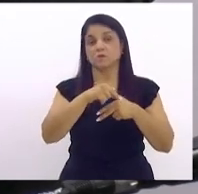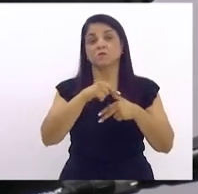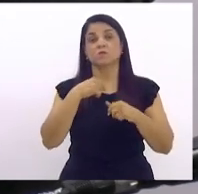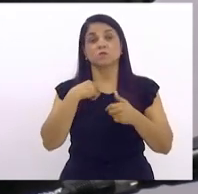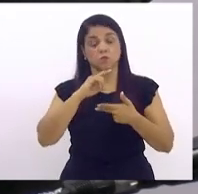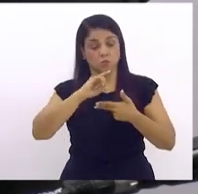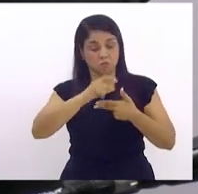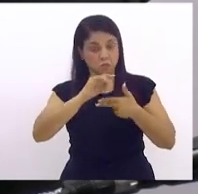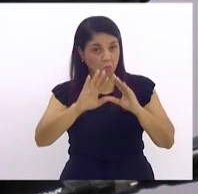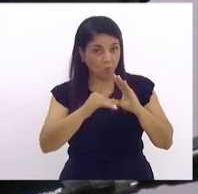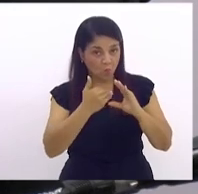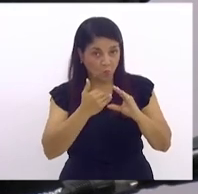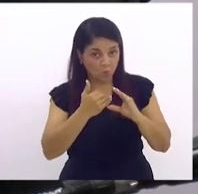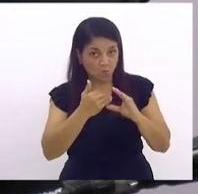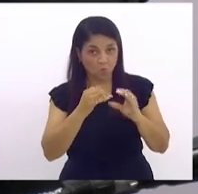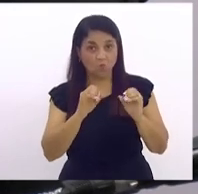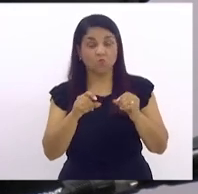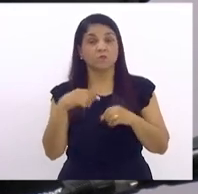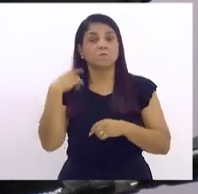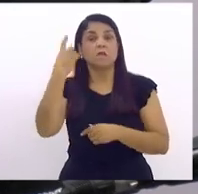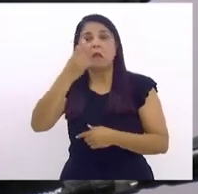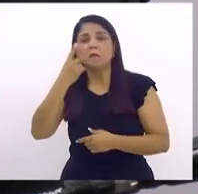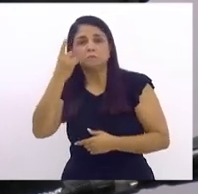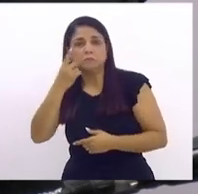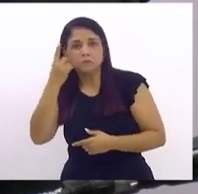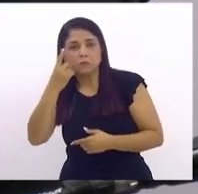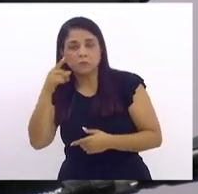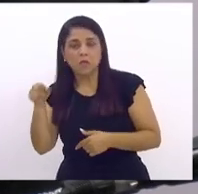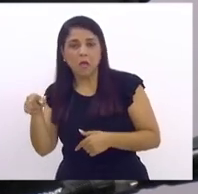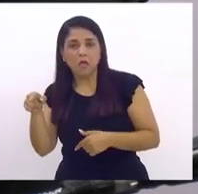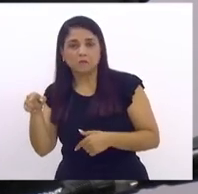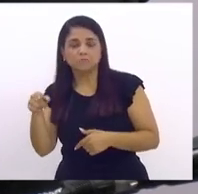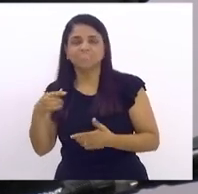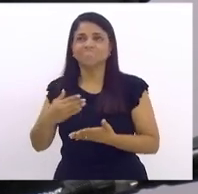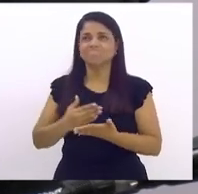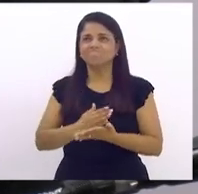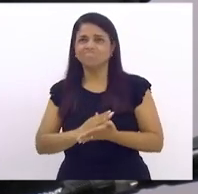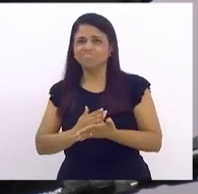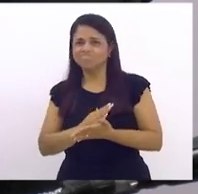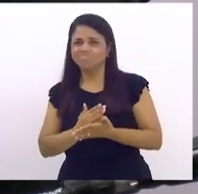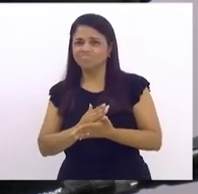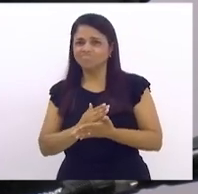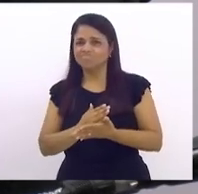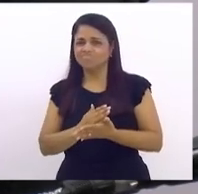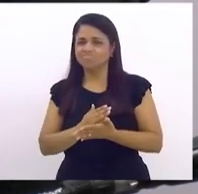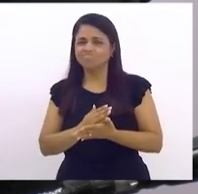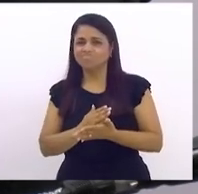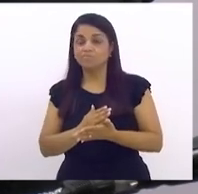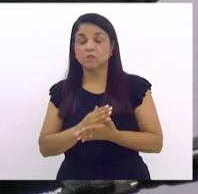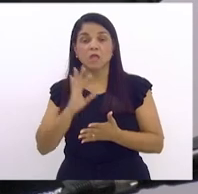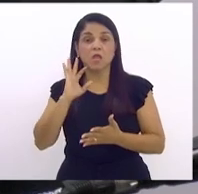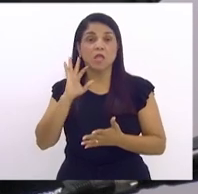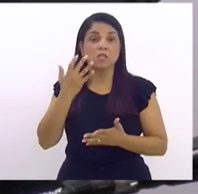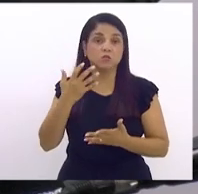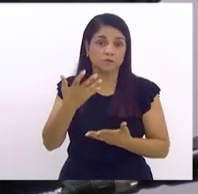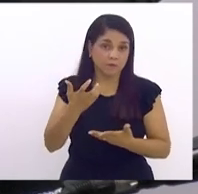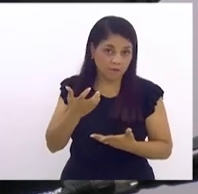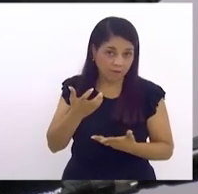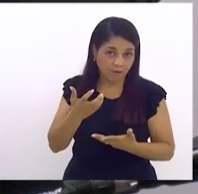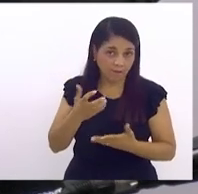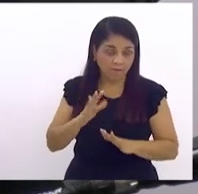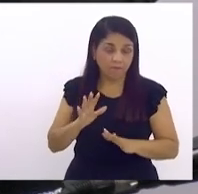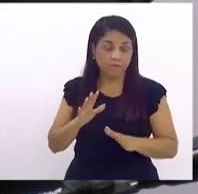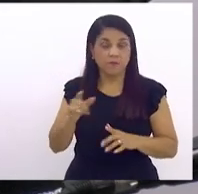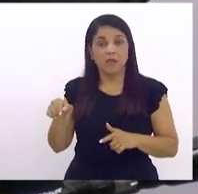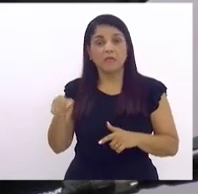não mandou, mas o deputado fulano de tal está incomodado com aquela situação, quer que aquilo se resolva, ele vai